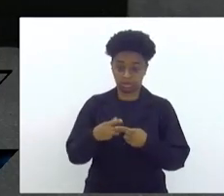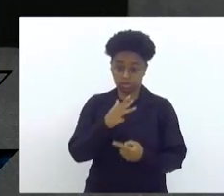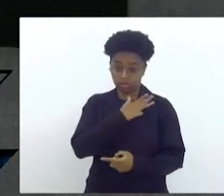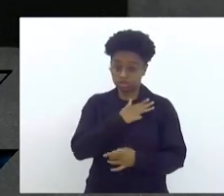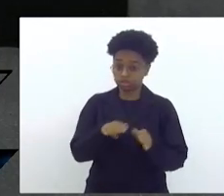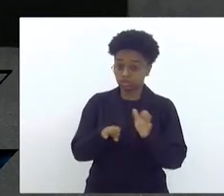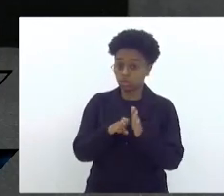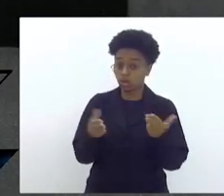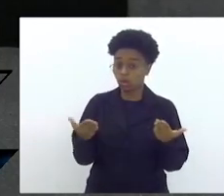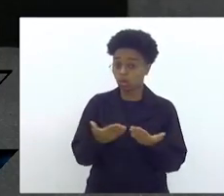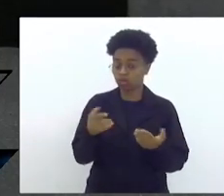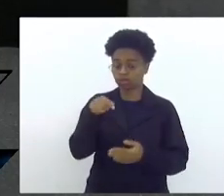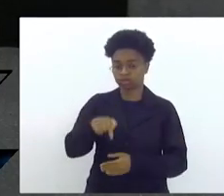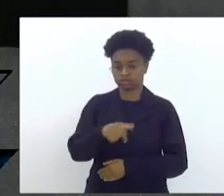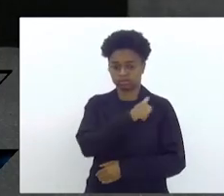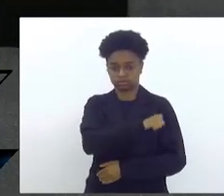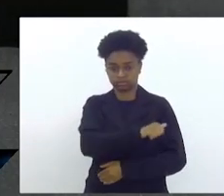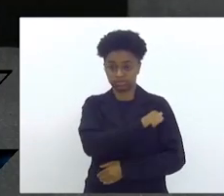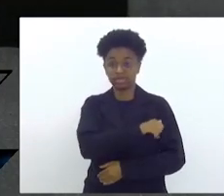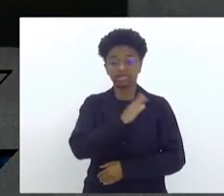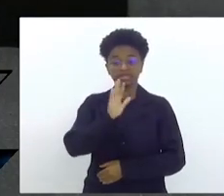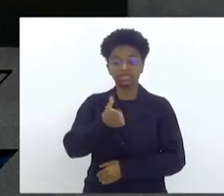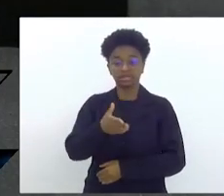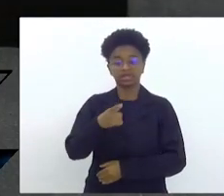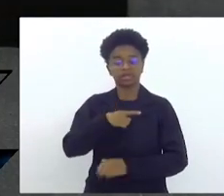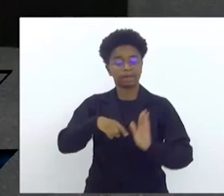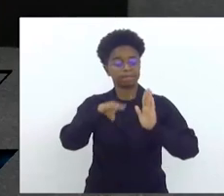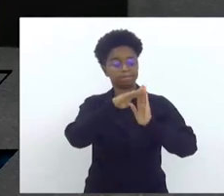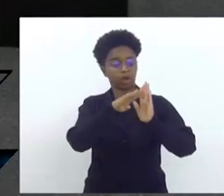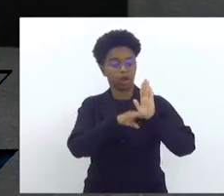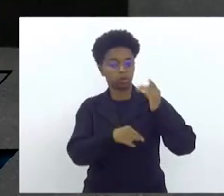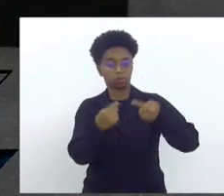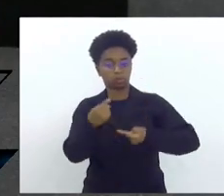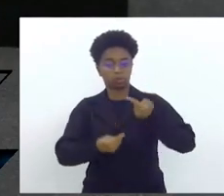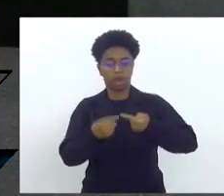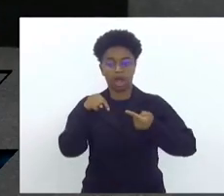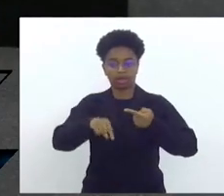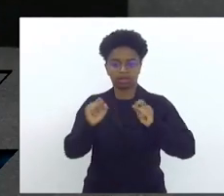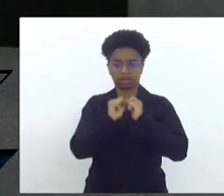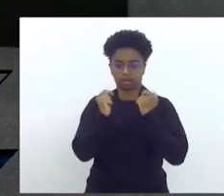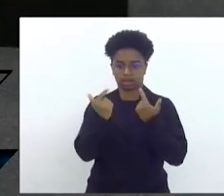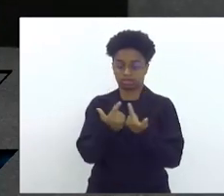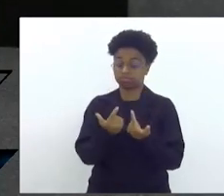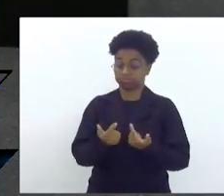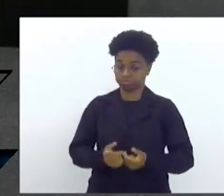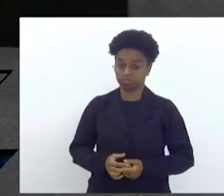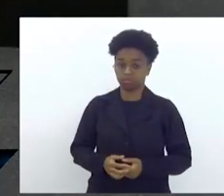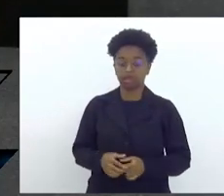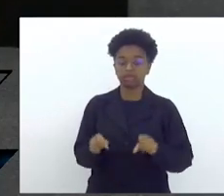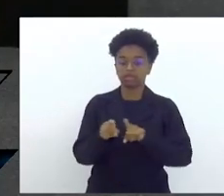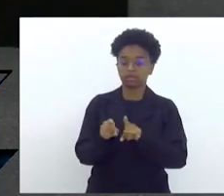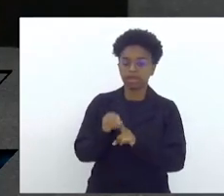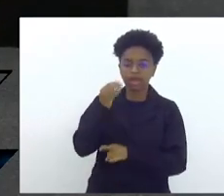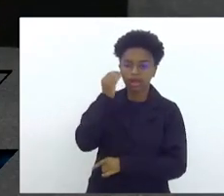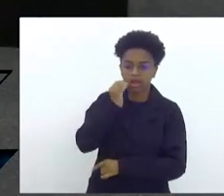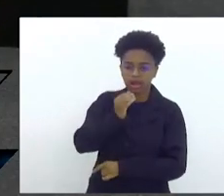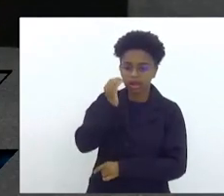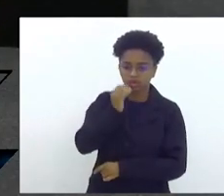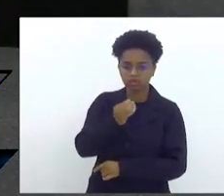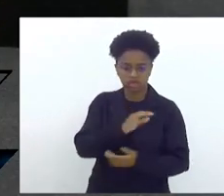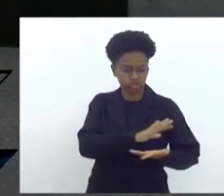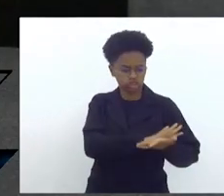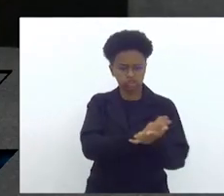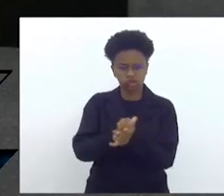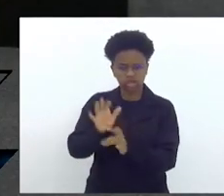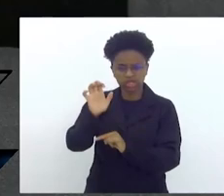na cidade do Rio de Janeiro e já tá pautando o debate da Assembleia Legislativa até o Cláudio Castro que tá destruindo